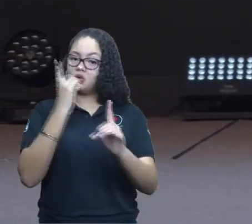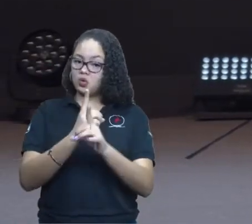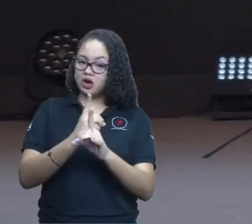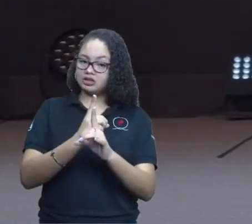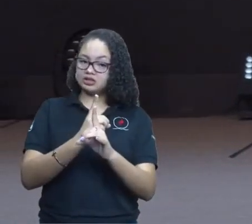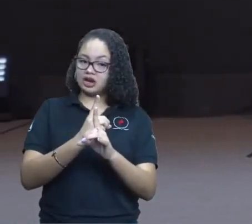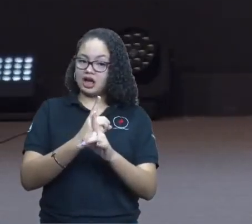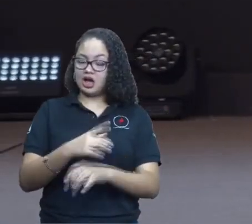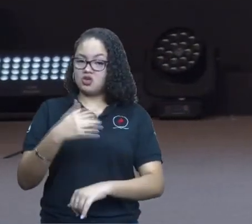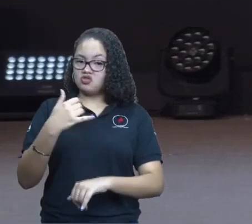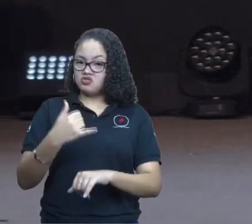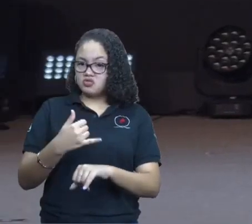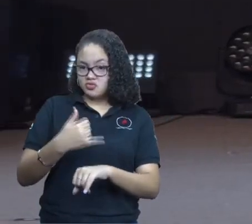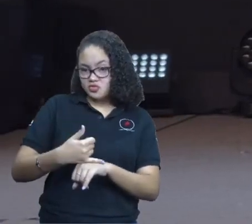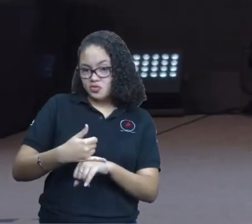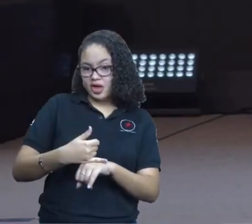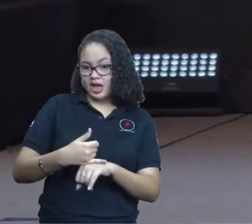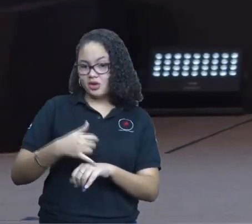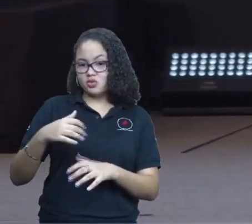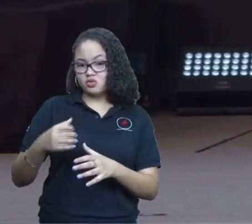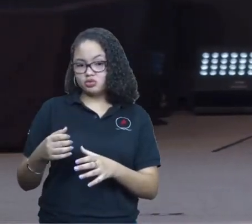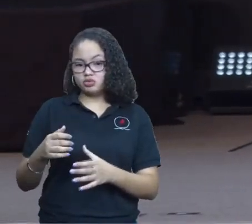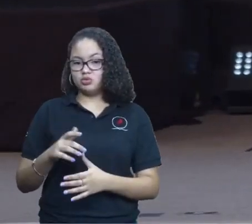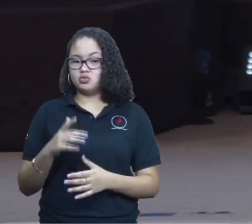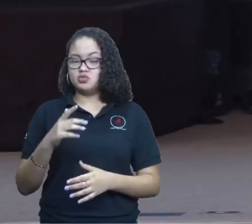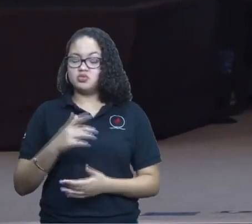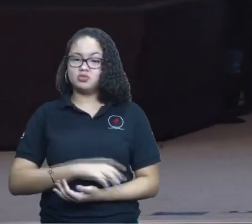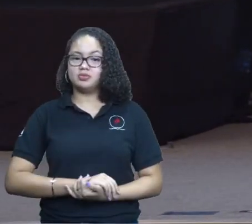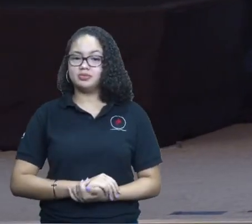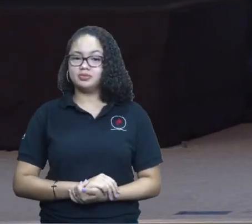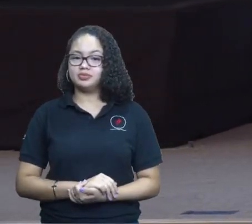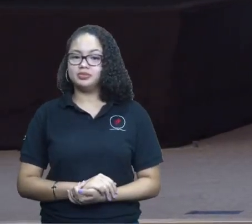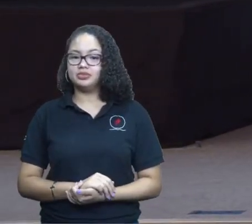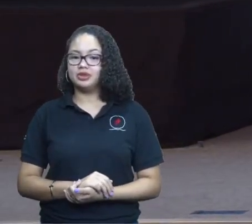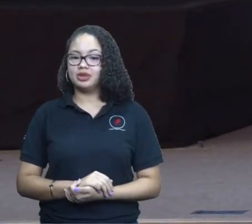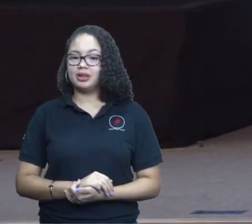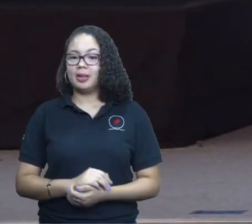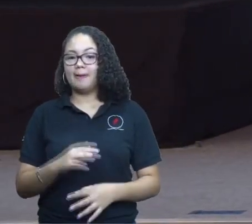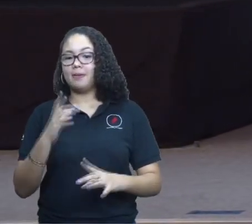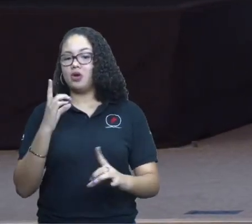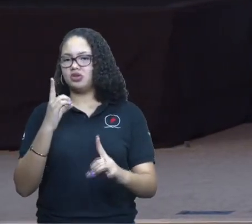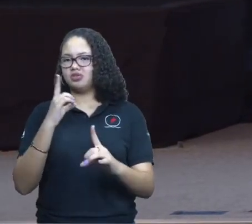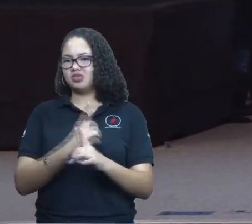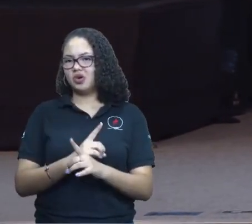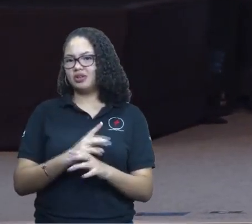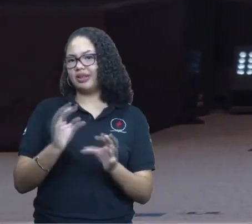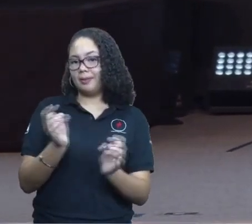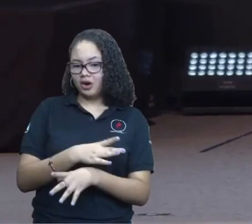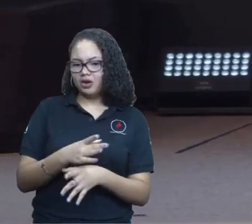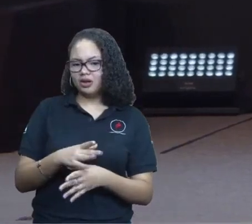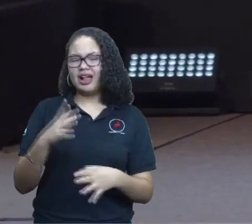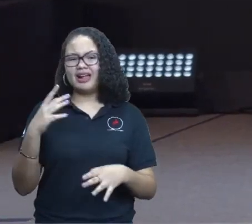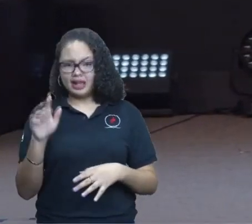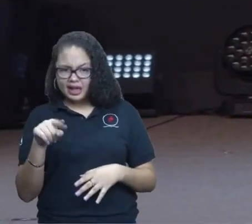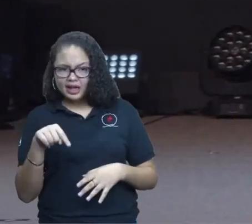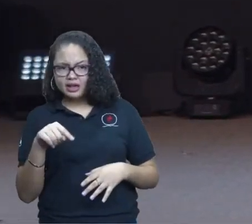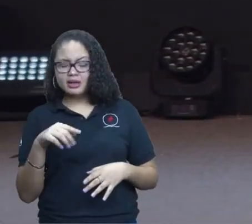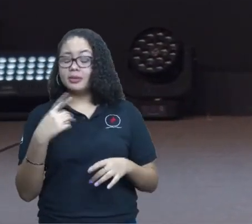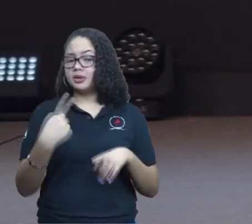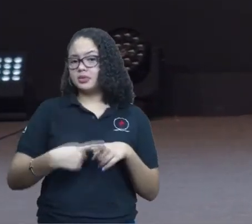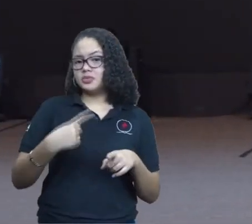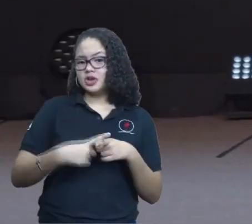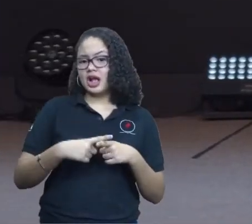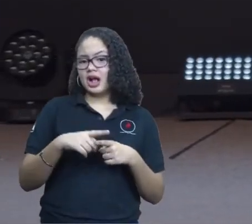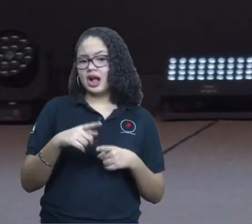o ferro do Machado Ah é inclusive vou encontrar inteiro é porque porque